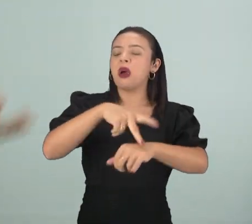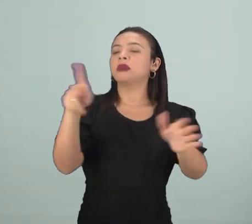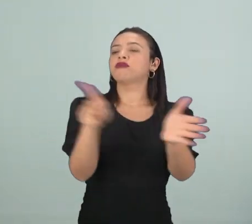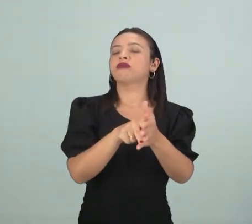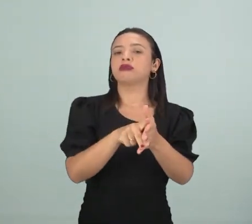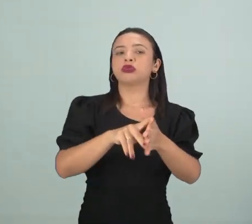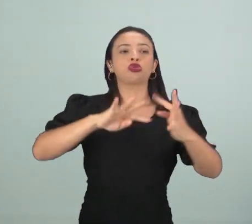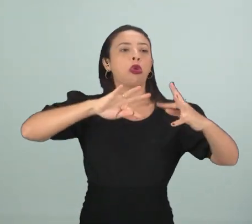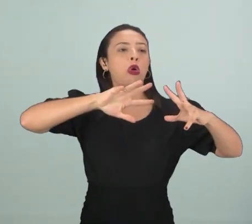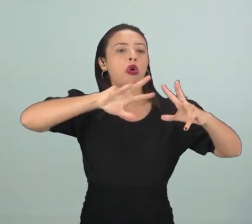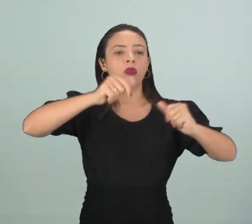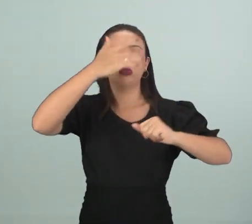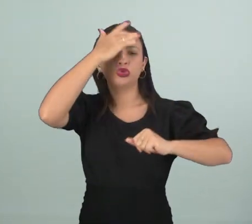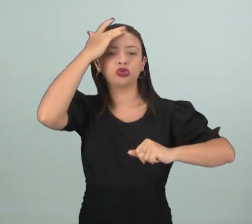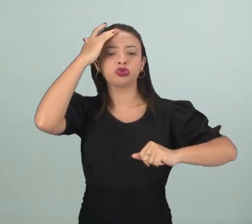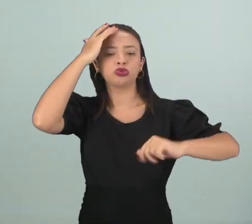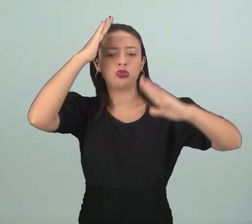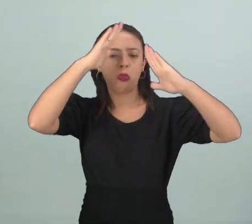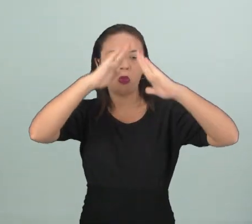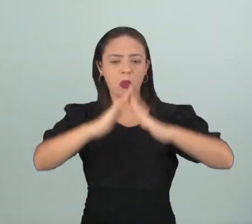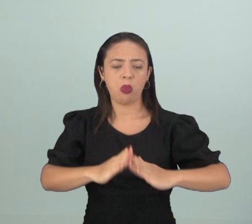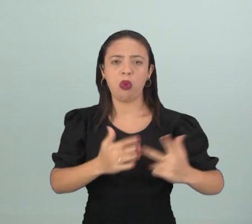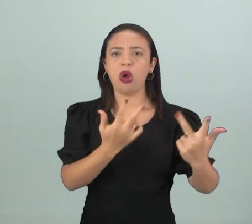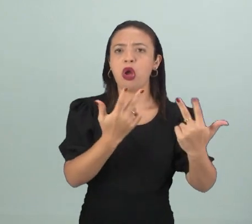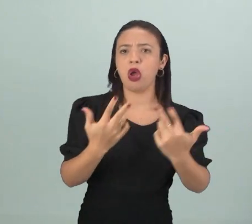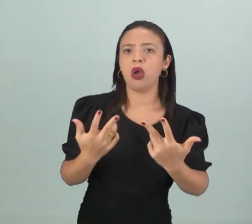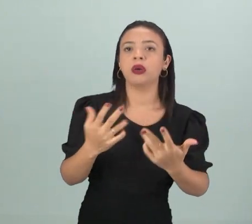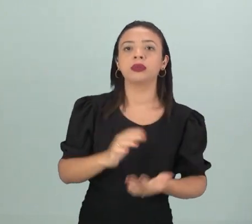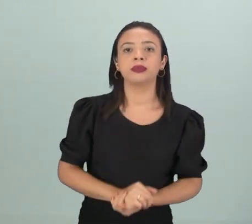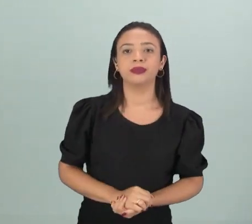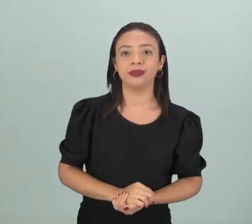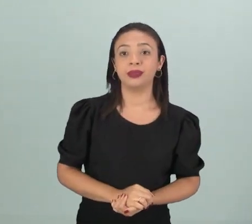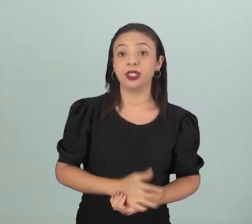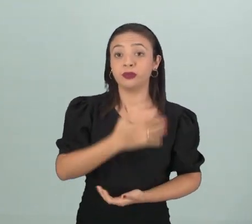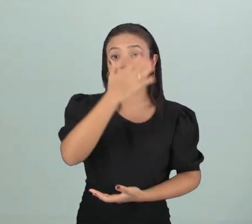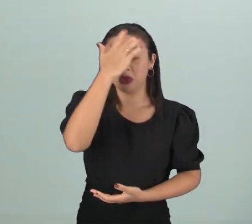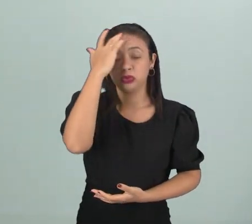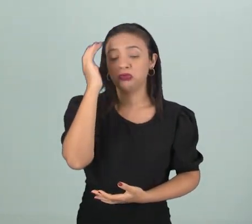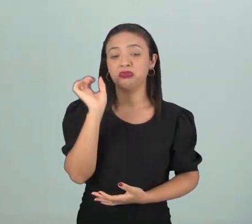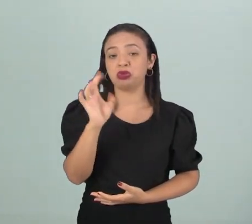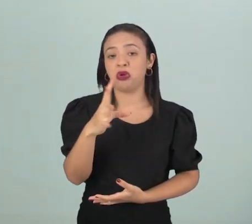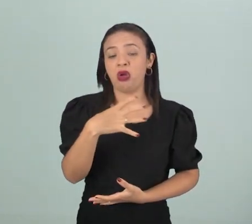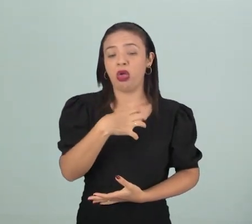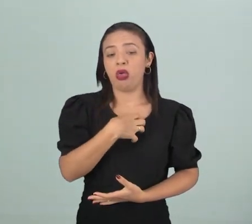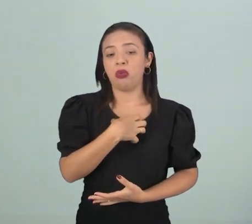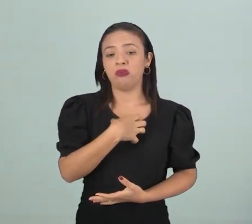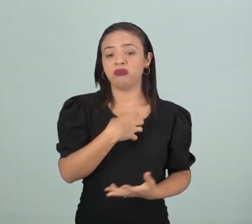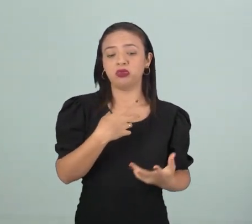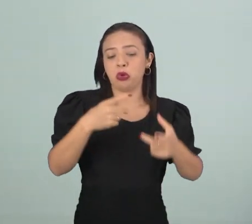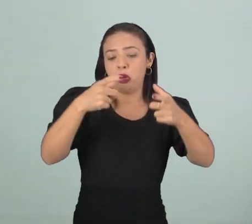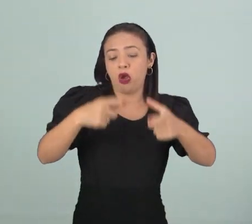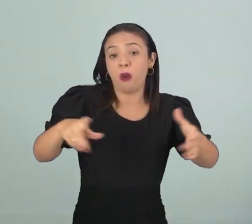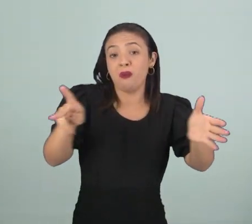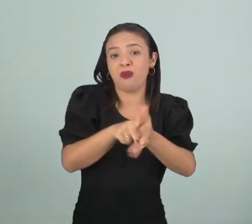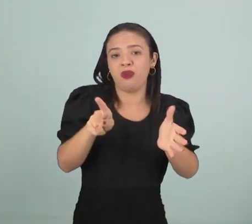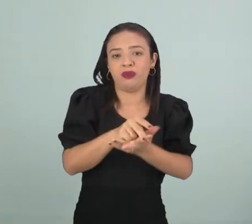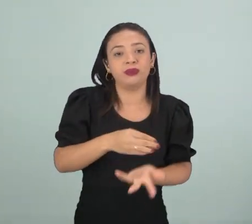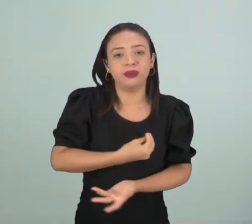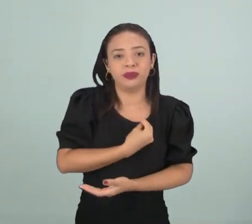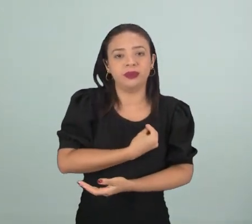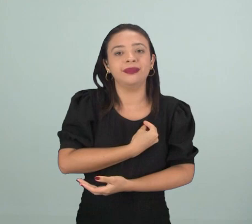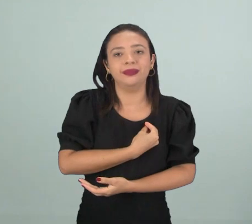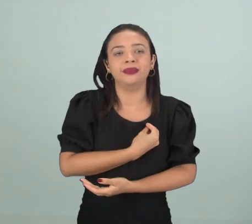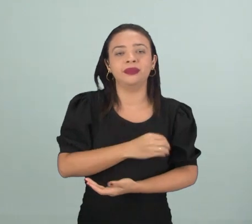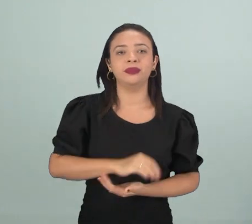todo mundo vive no mesmo lugar, certo? Não tinha isso. Cada um se identificava com aquele local em que ele vivia em específico e não num